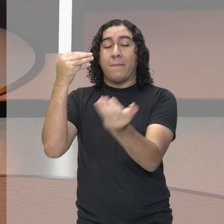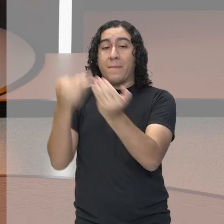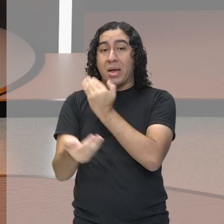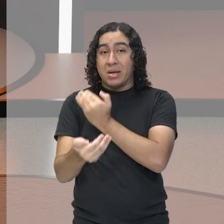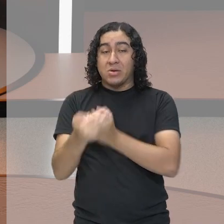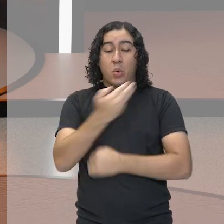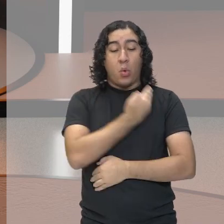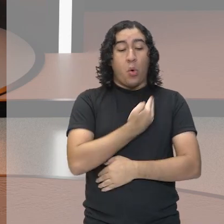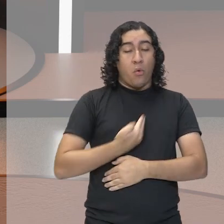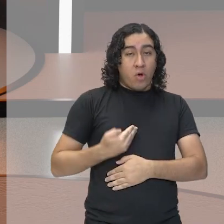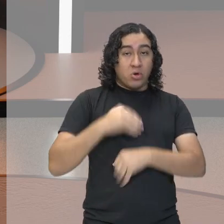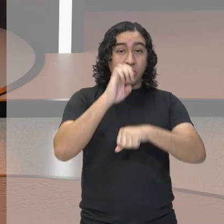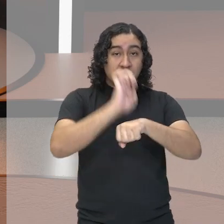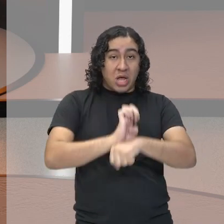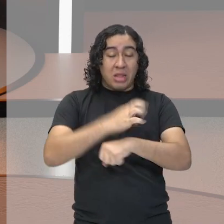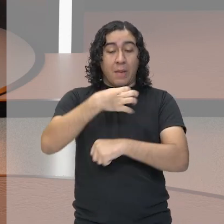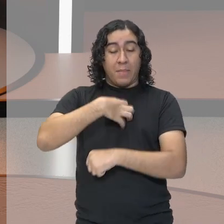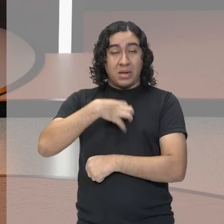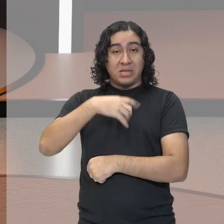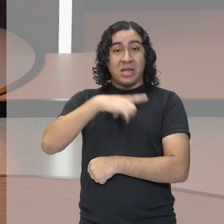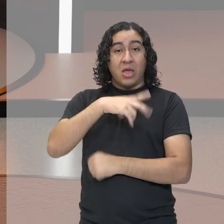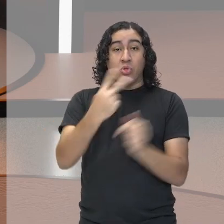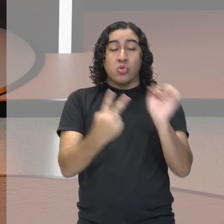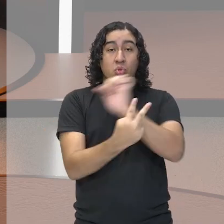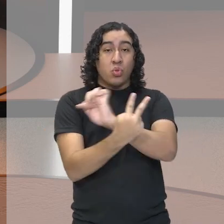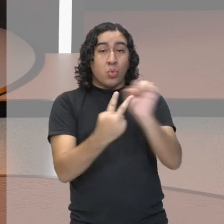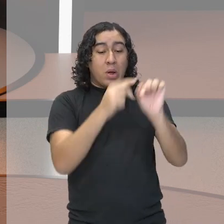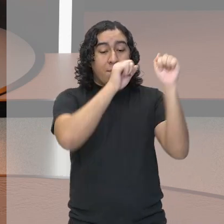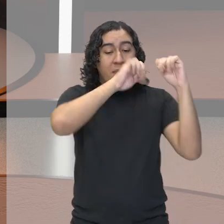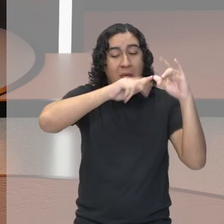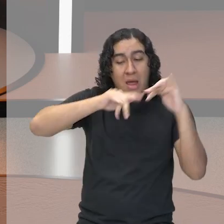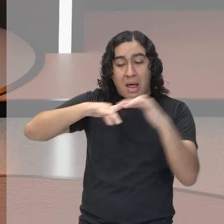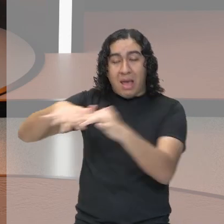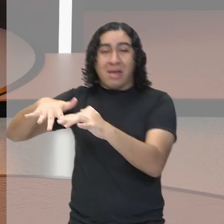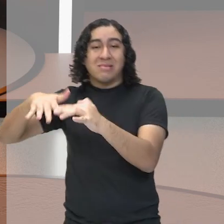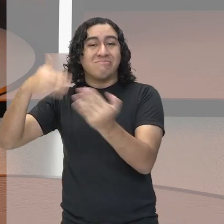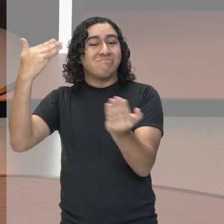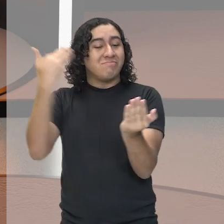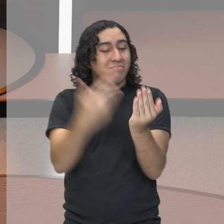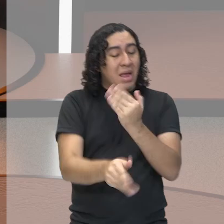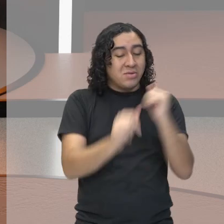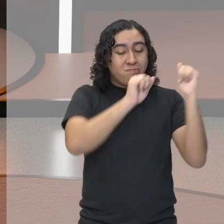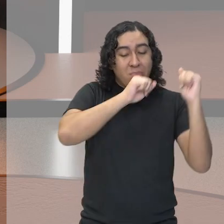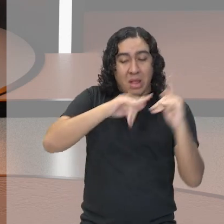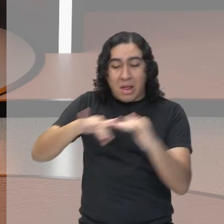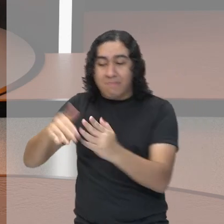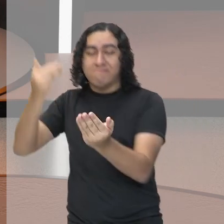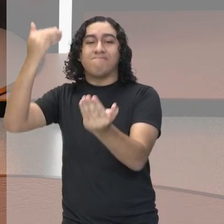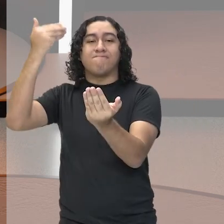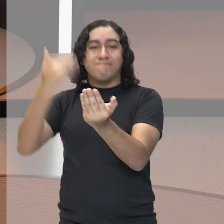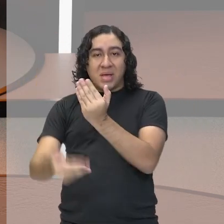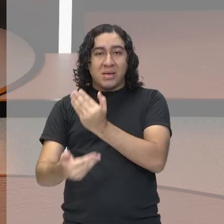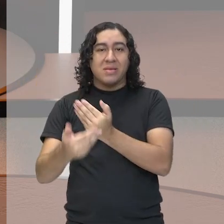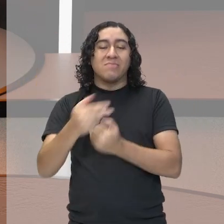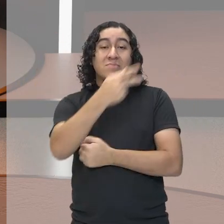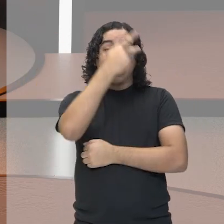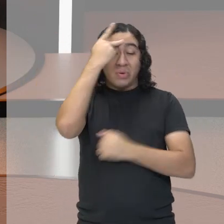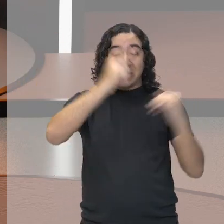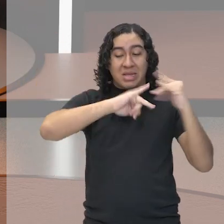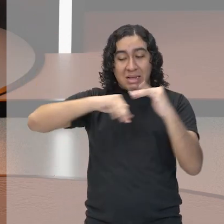da Bahia enviou 2 expedições sem sucesso. Todas elas foram derrotadas por Conselheiro. A